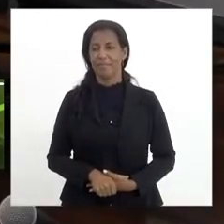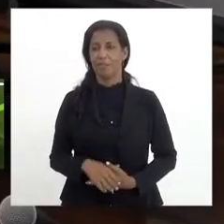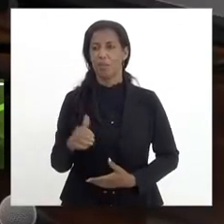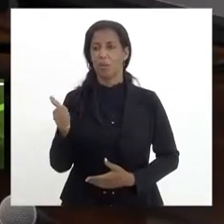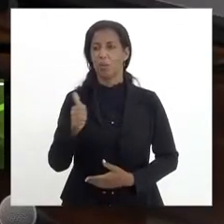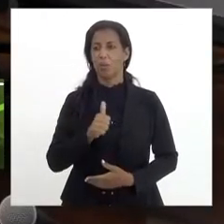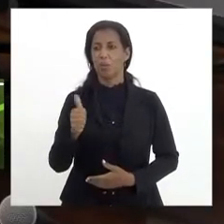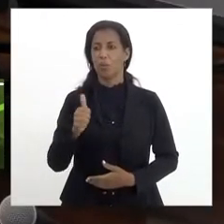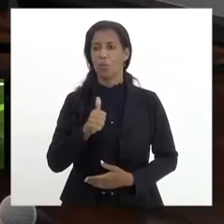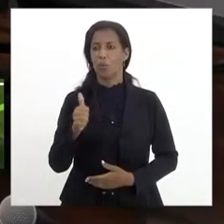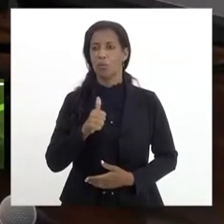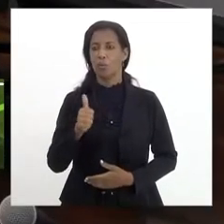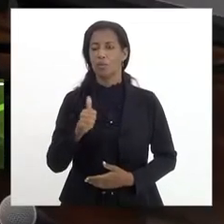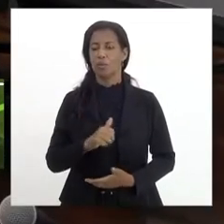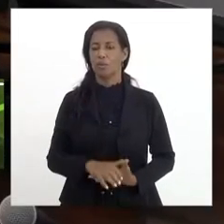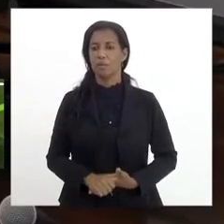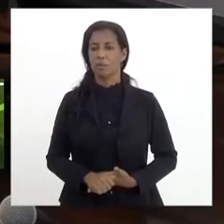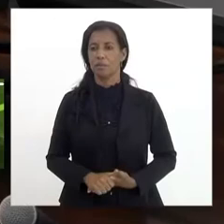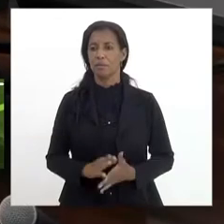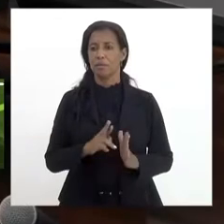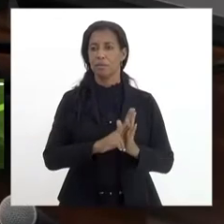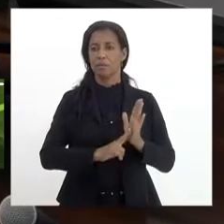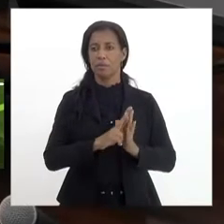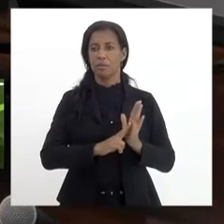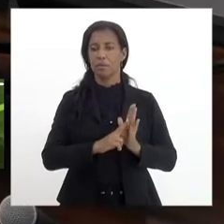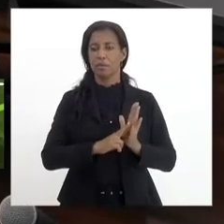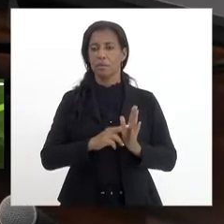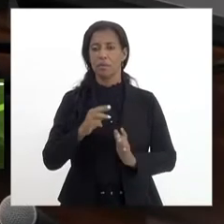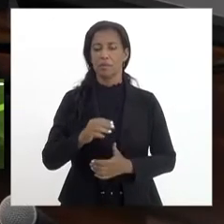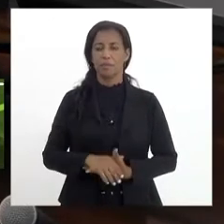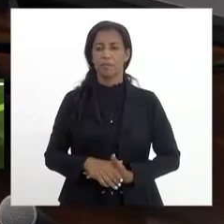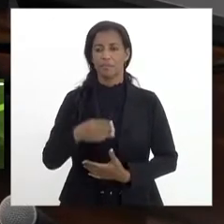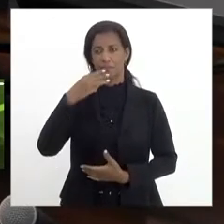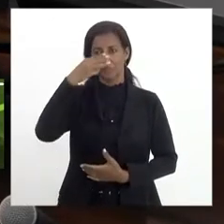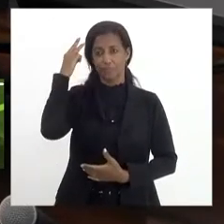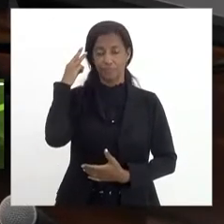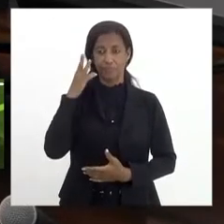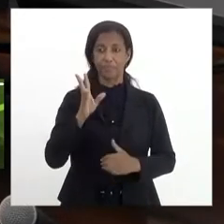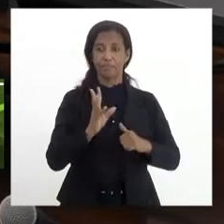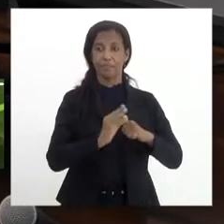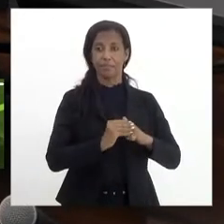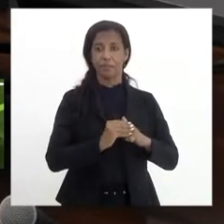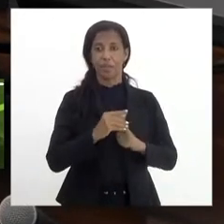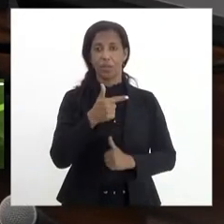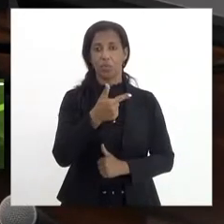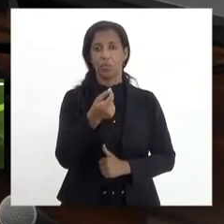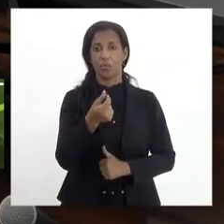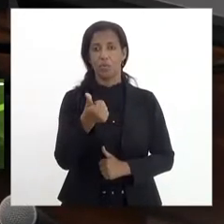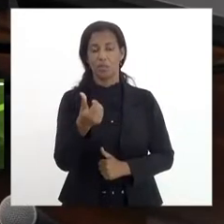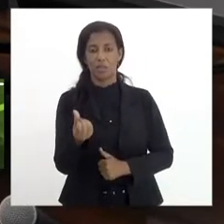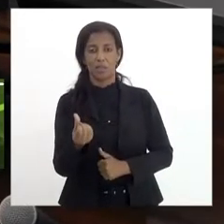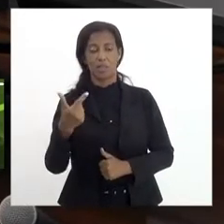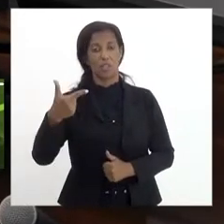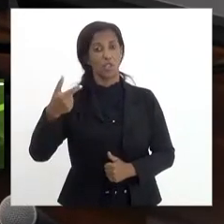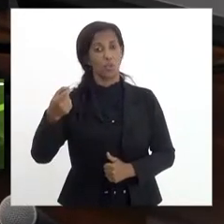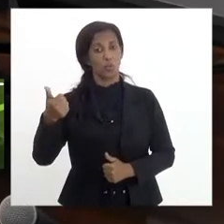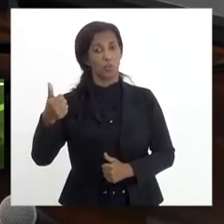11 da pauta. Relator, deputado Márcio Pacheco. Emendas de plenário ao projeto de lei